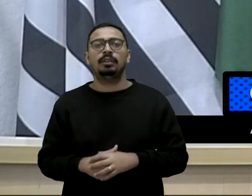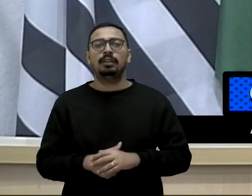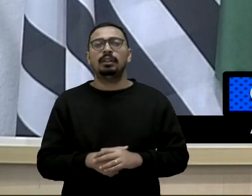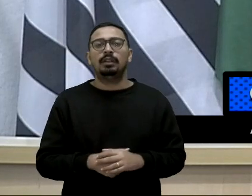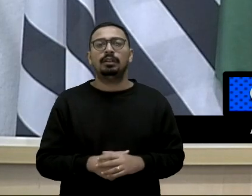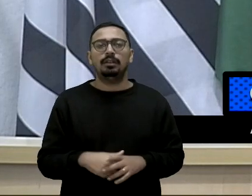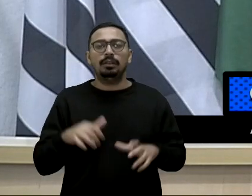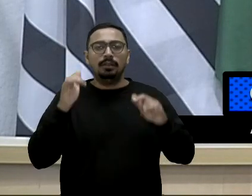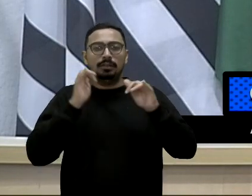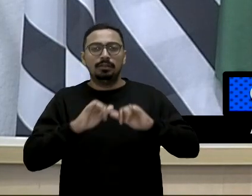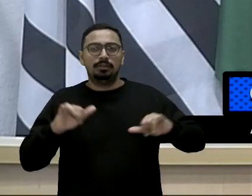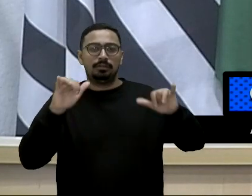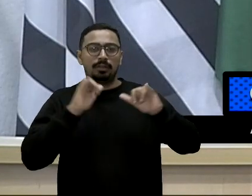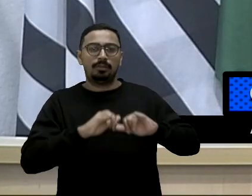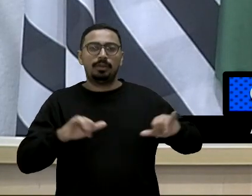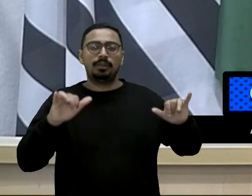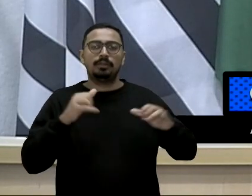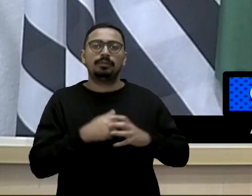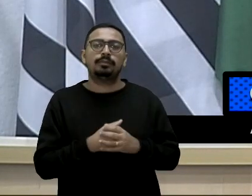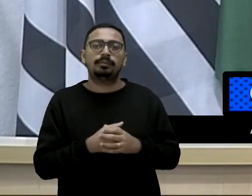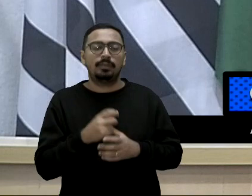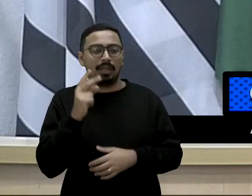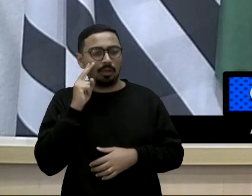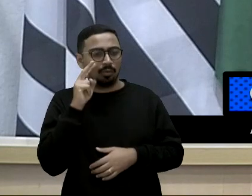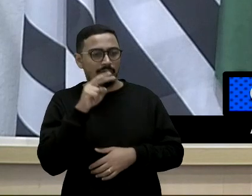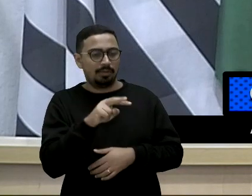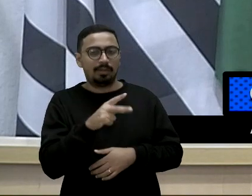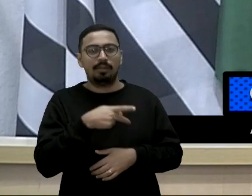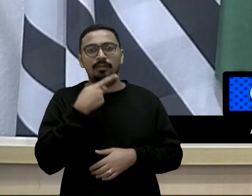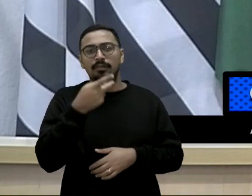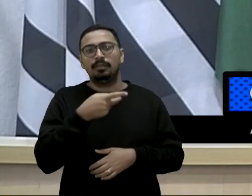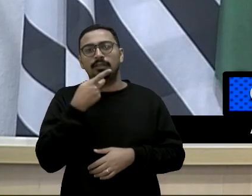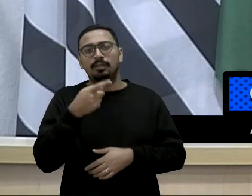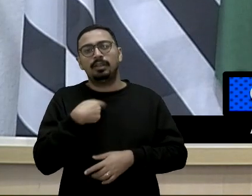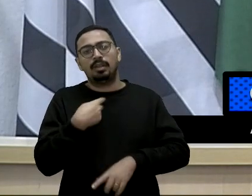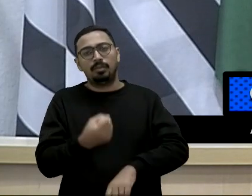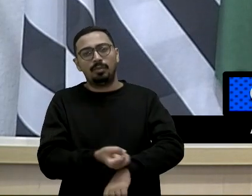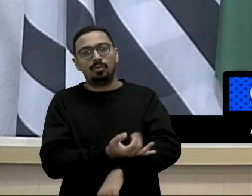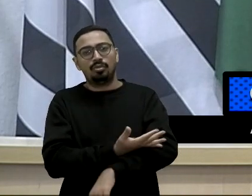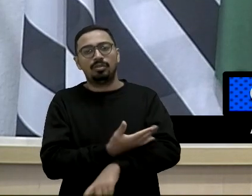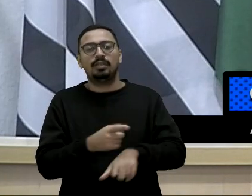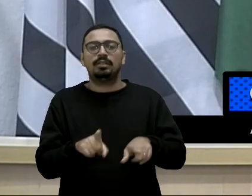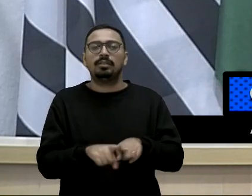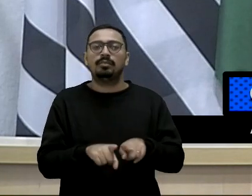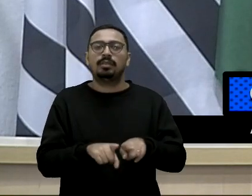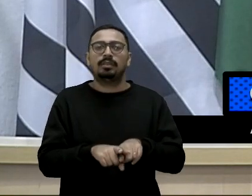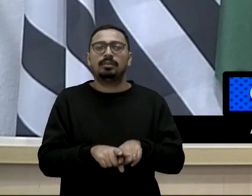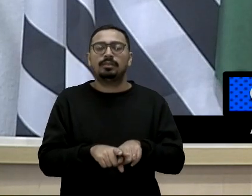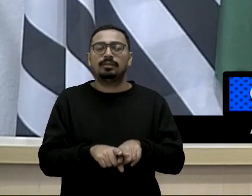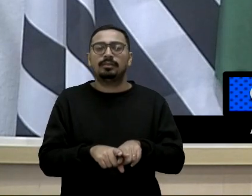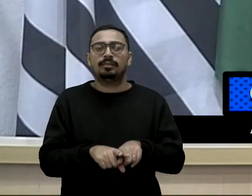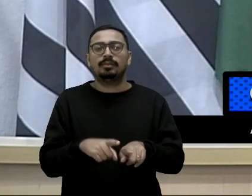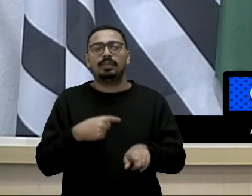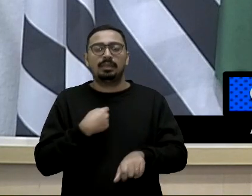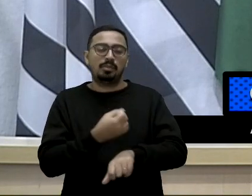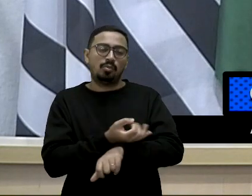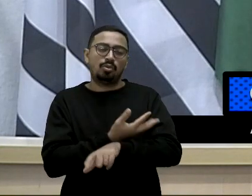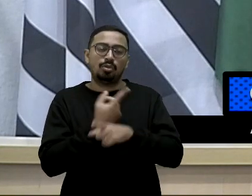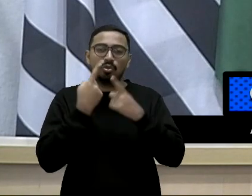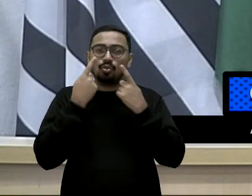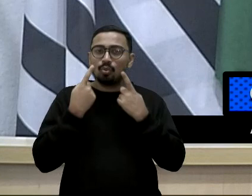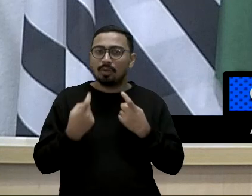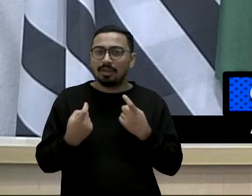fazendo a sua campanha. E quando eu olhei ela falando, eu me emocionei. Me emocionei mesmo, chorei,